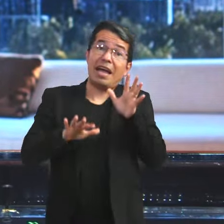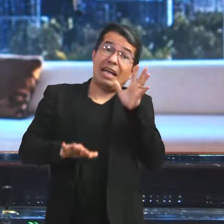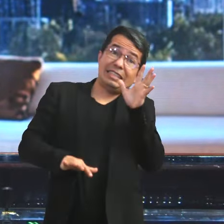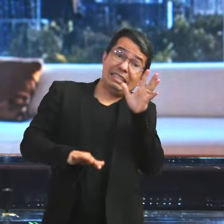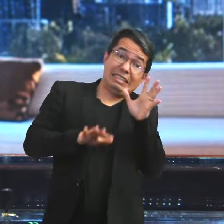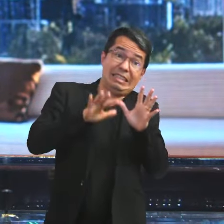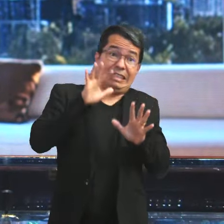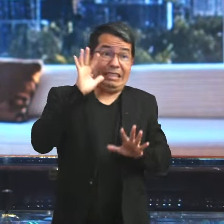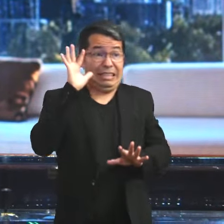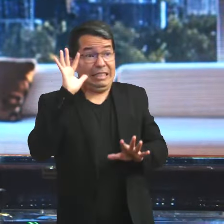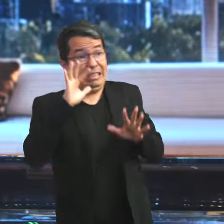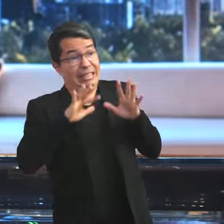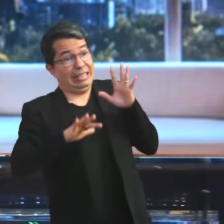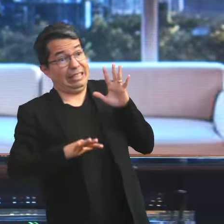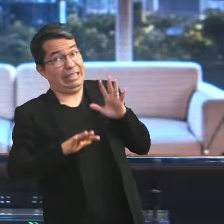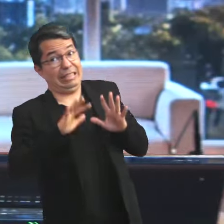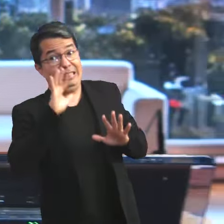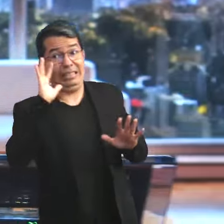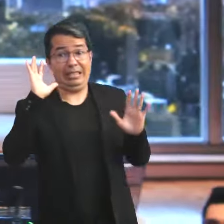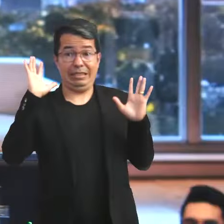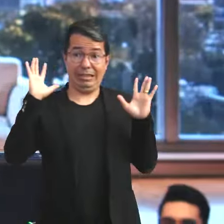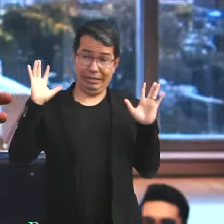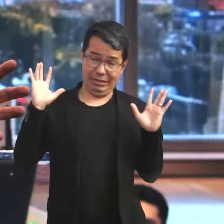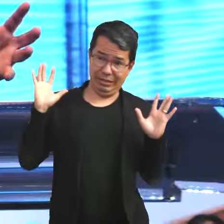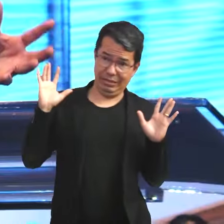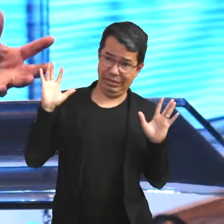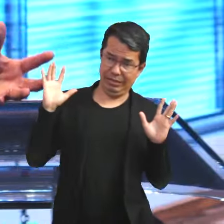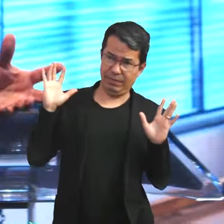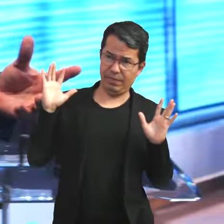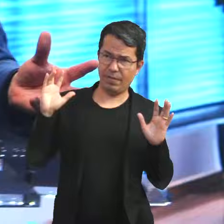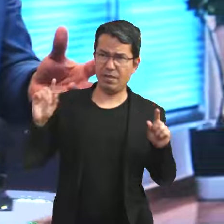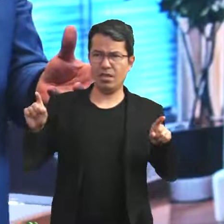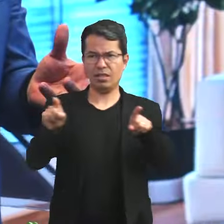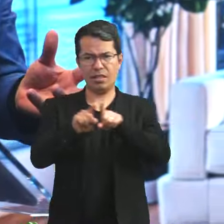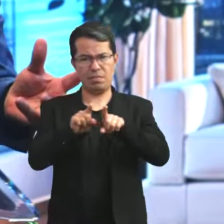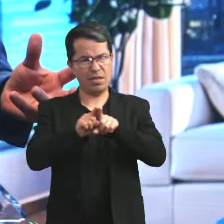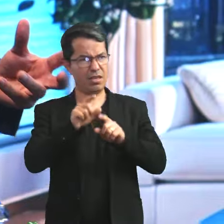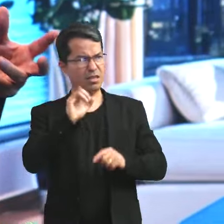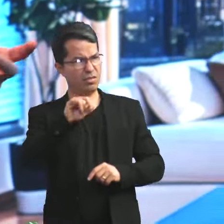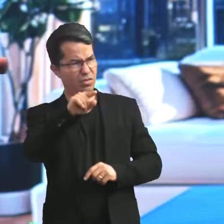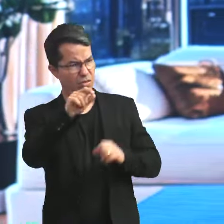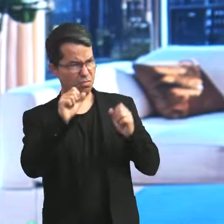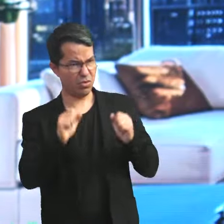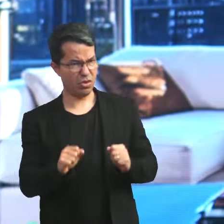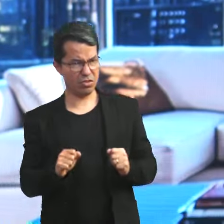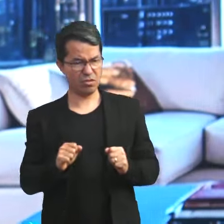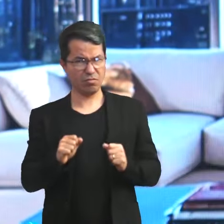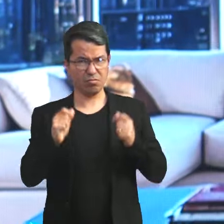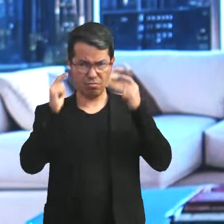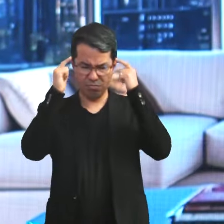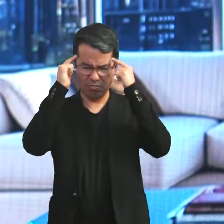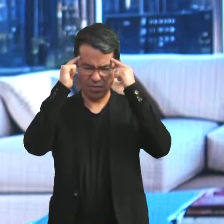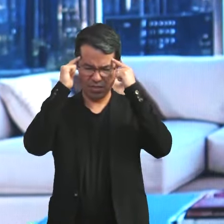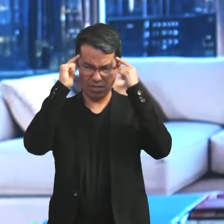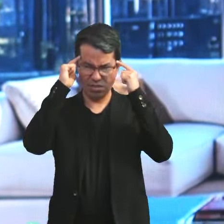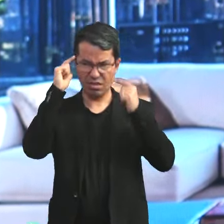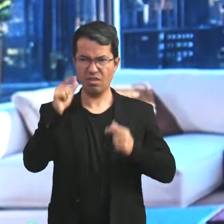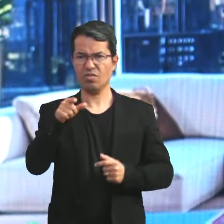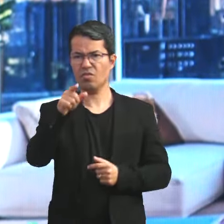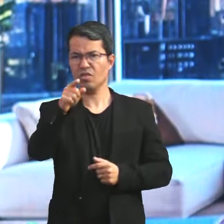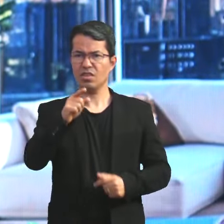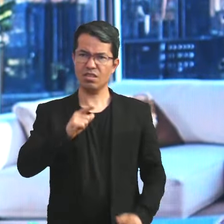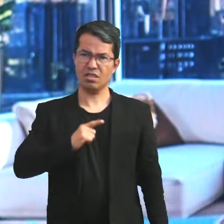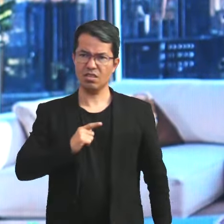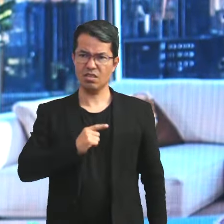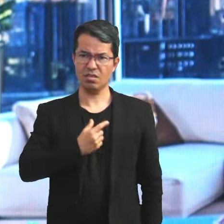por fim Se pudéssemos avaliar quero que você abre os seus olhos agora o nível